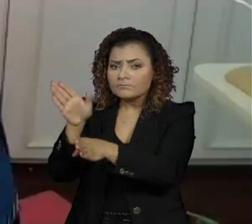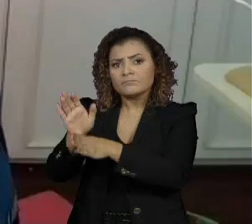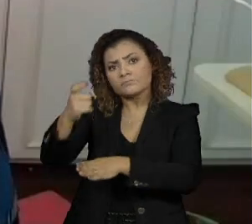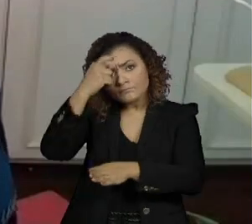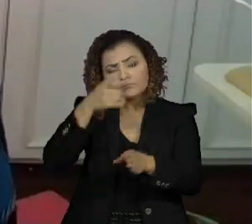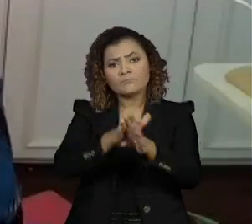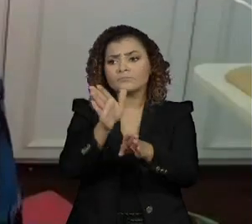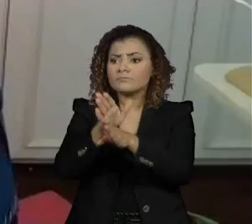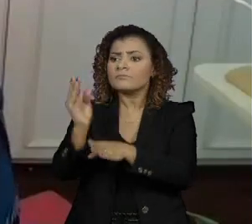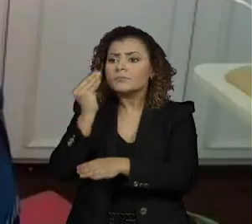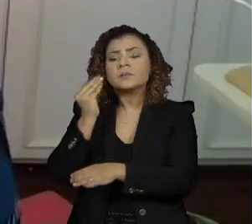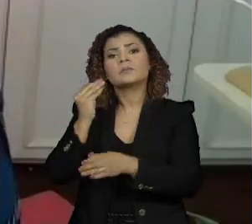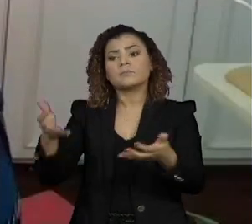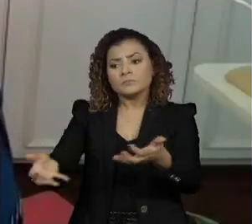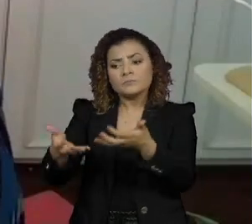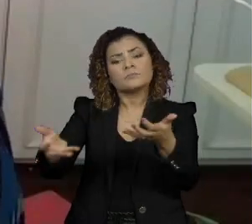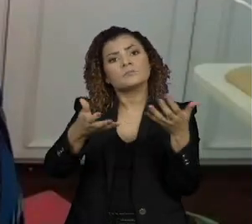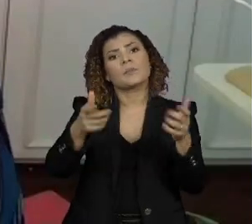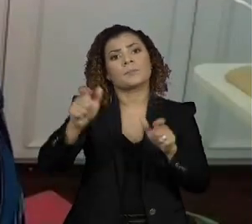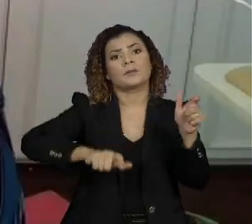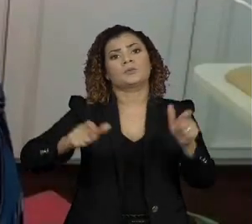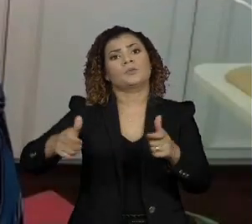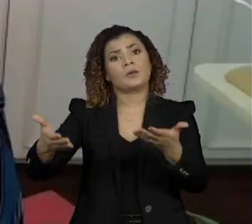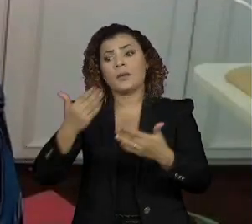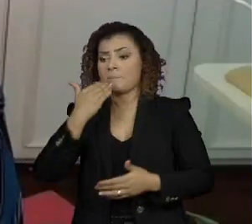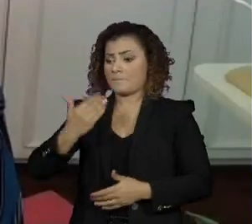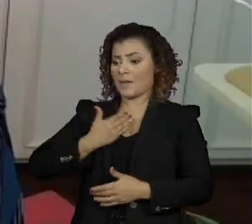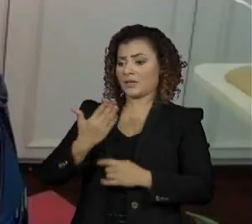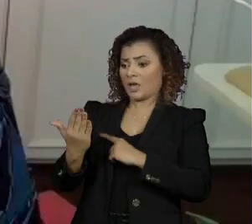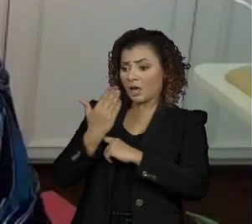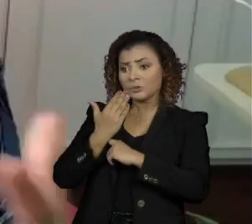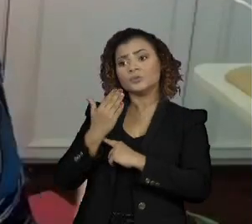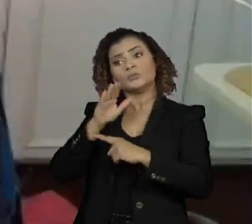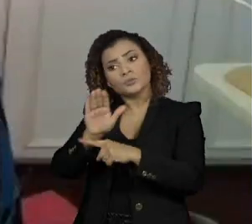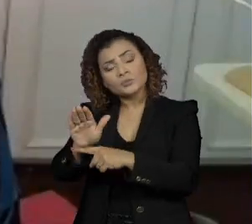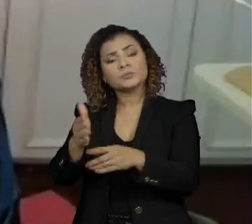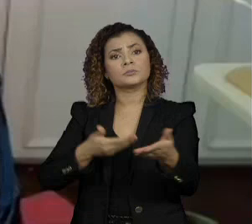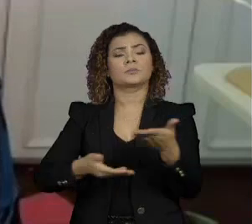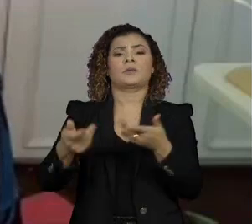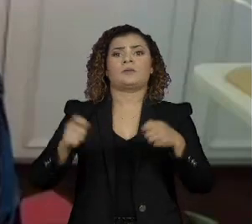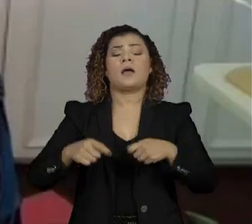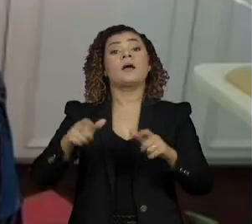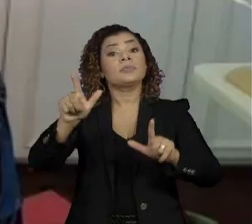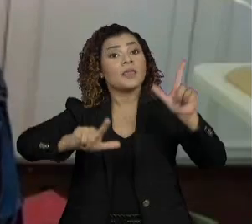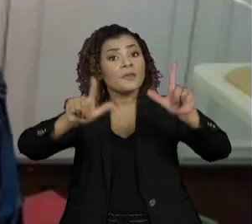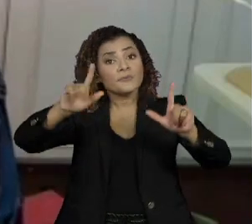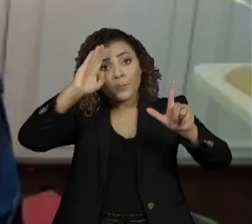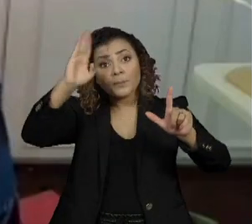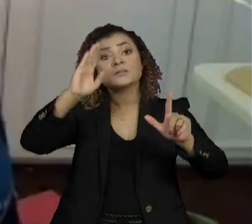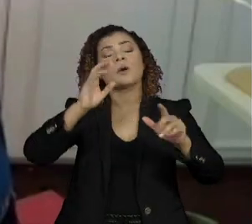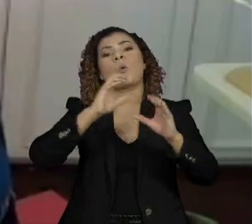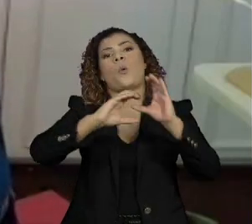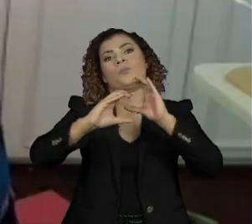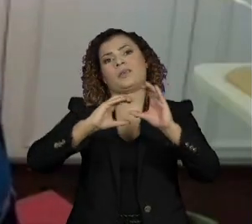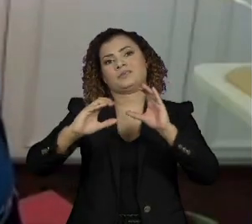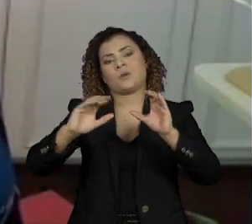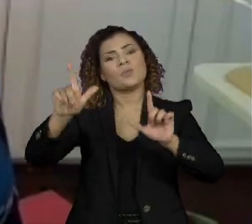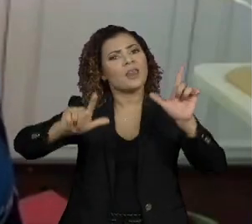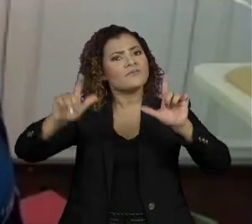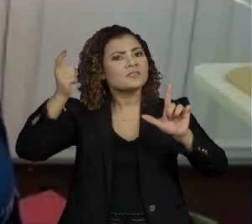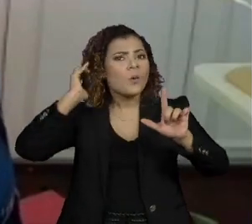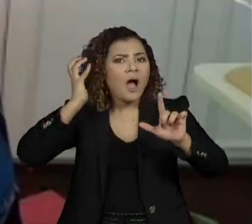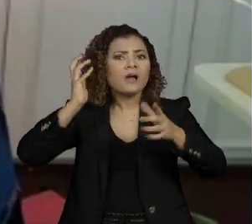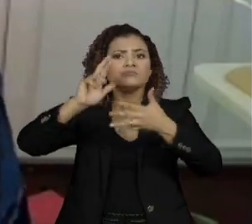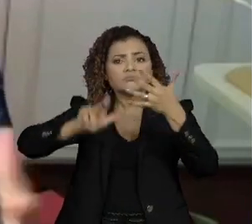tentando orientar as autoridades que pedem a nossa ajuda. A imprensa é a grande responsável pela comunicação de risco durante